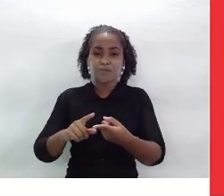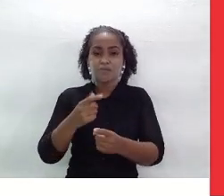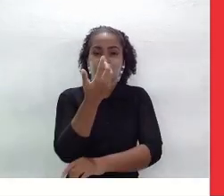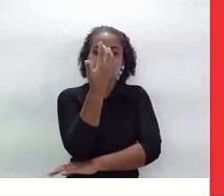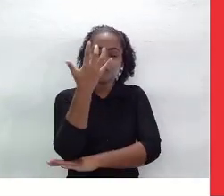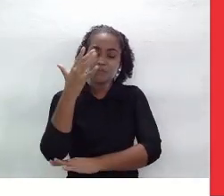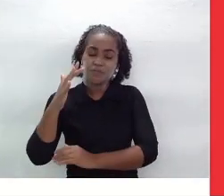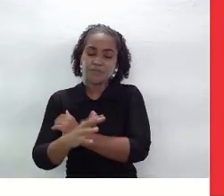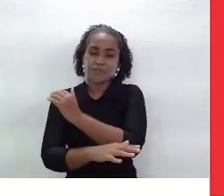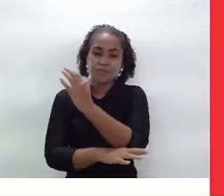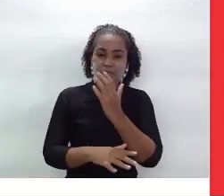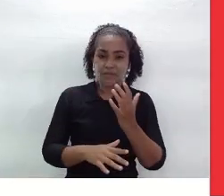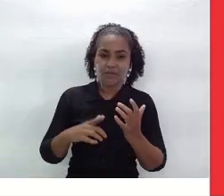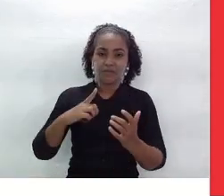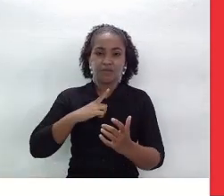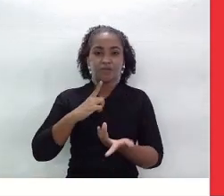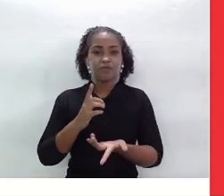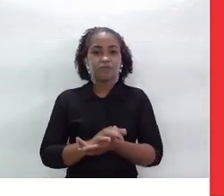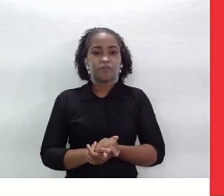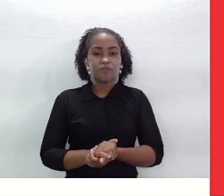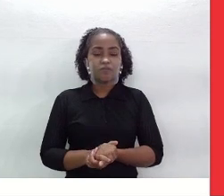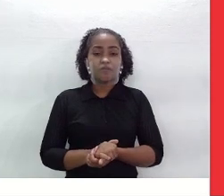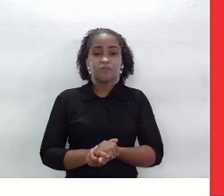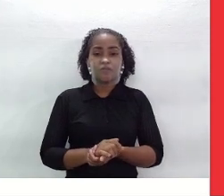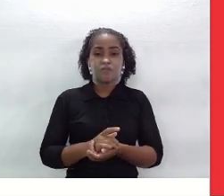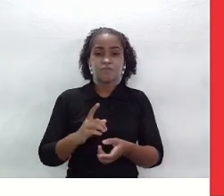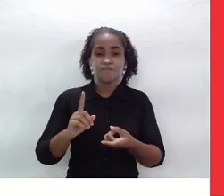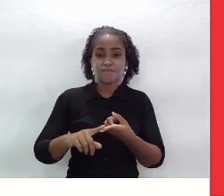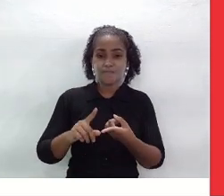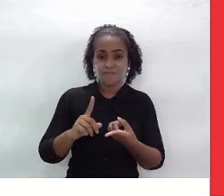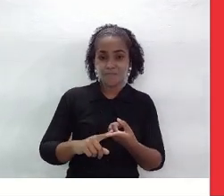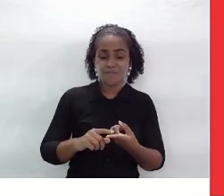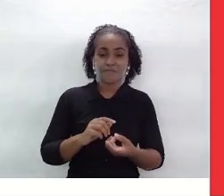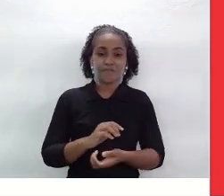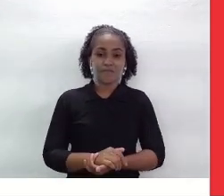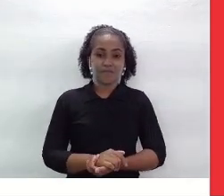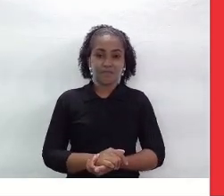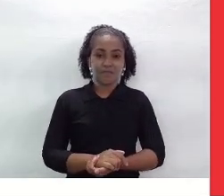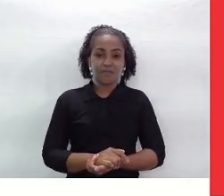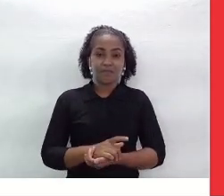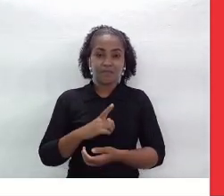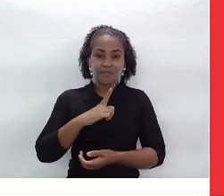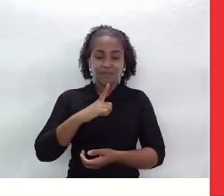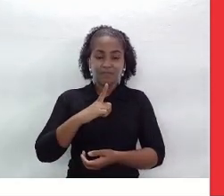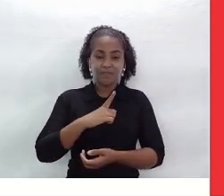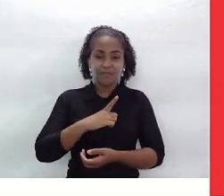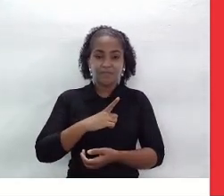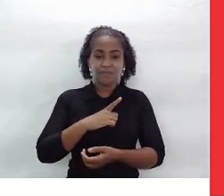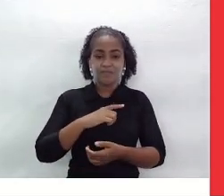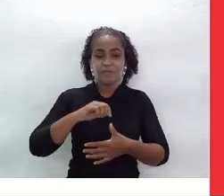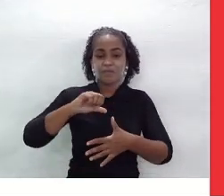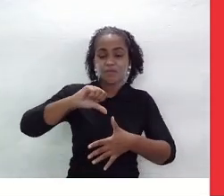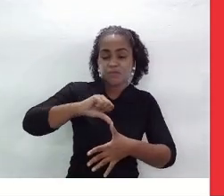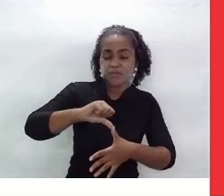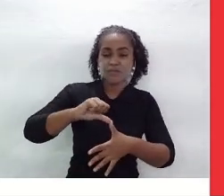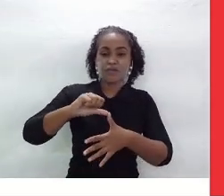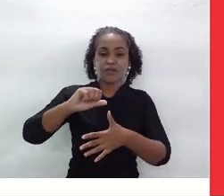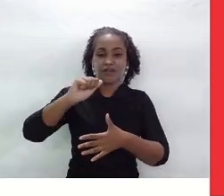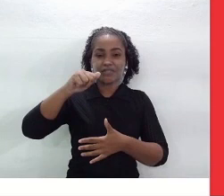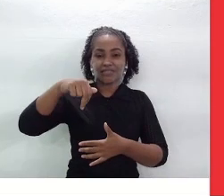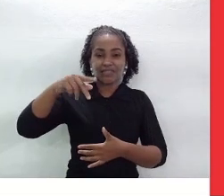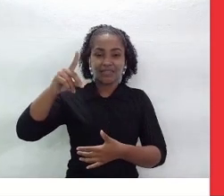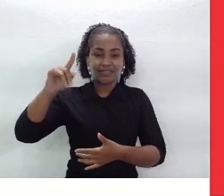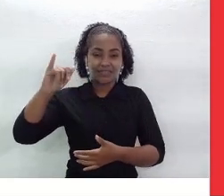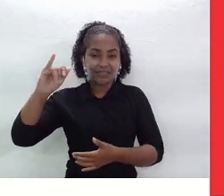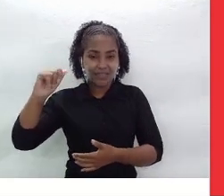seja, as Glossopteris, existia ali, ó, você pode observar que tem a América do Sul, tem a Antártida,